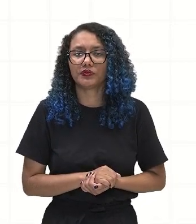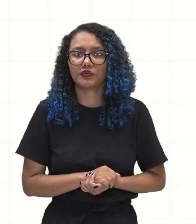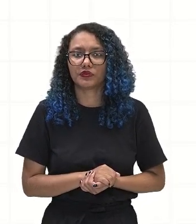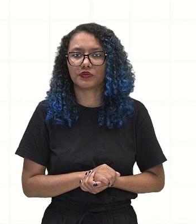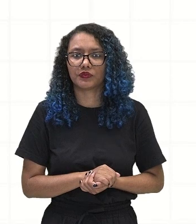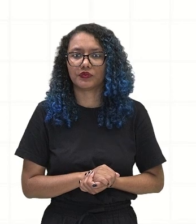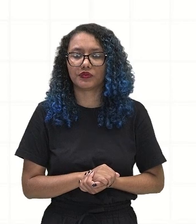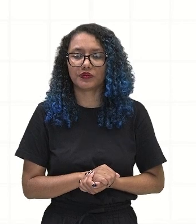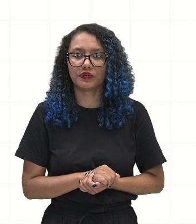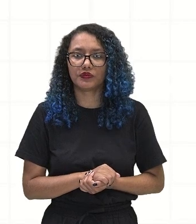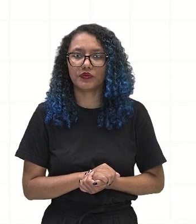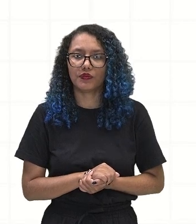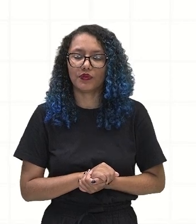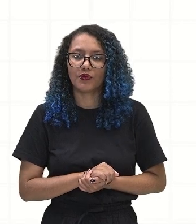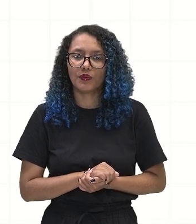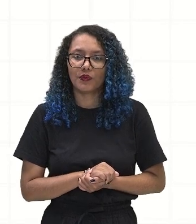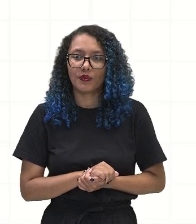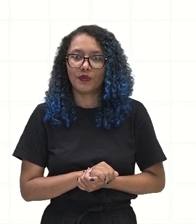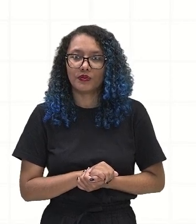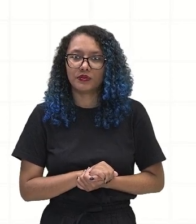25%.